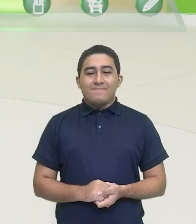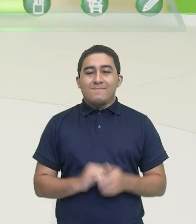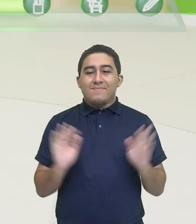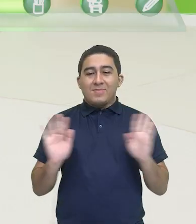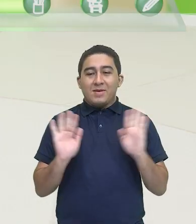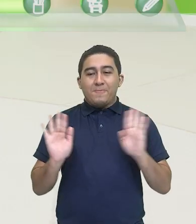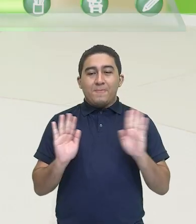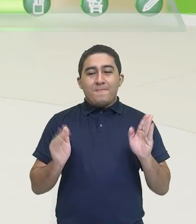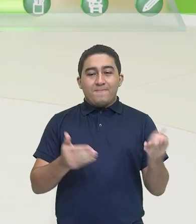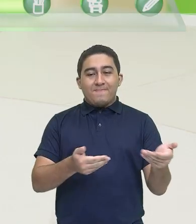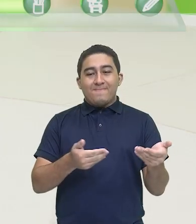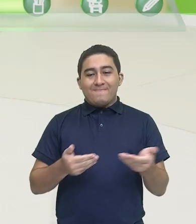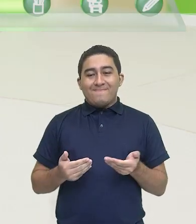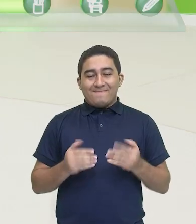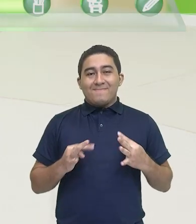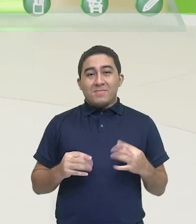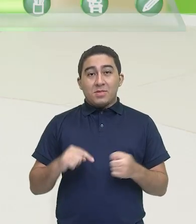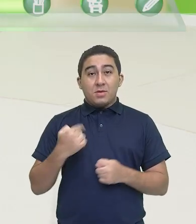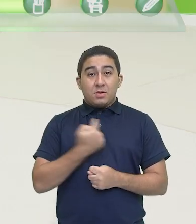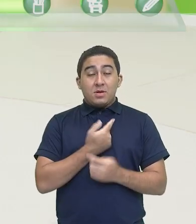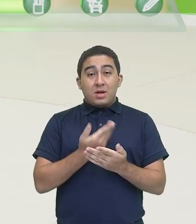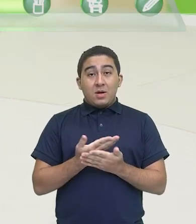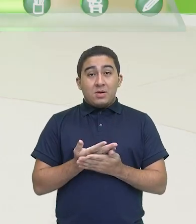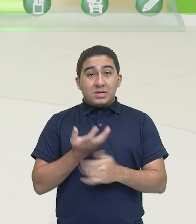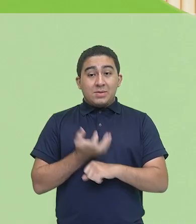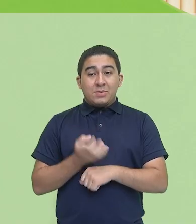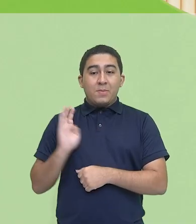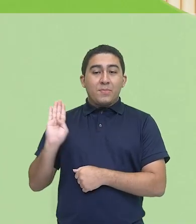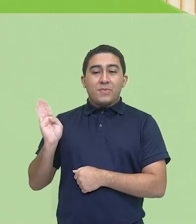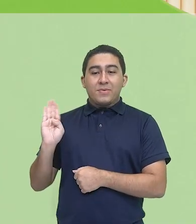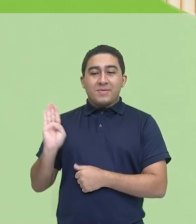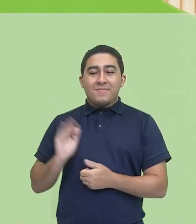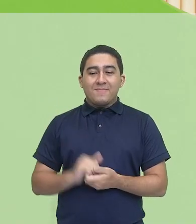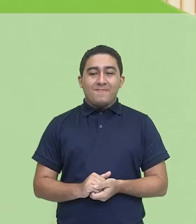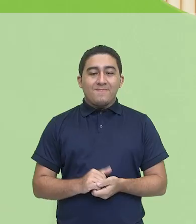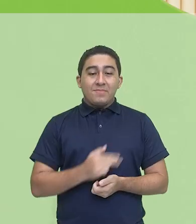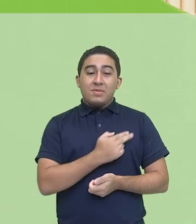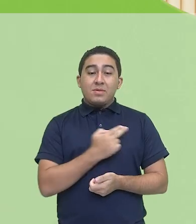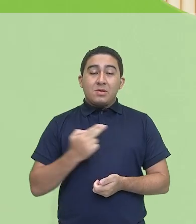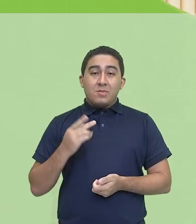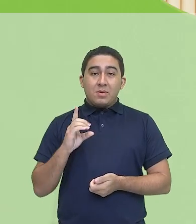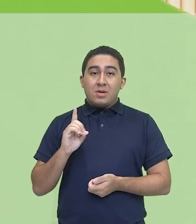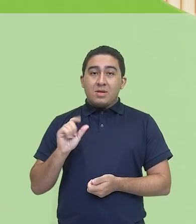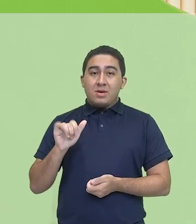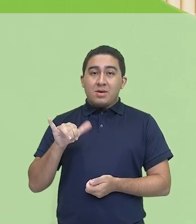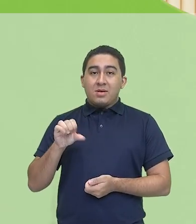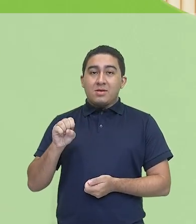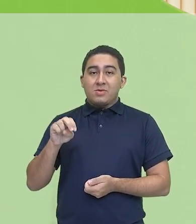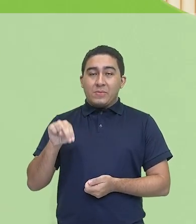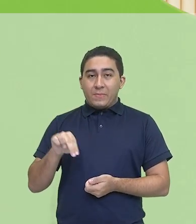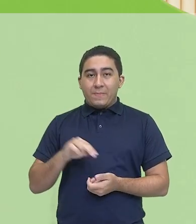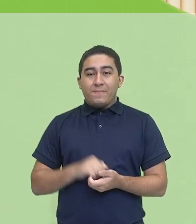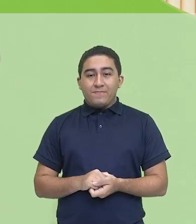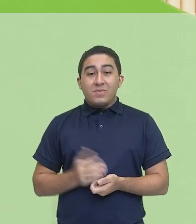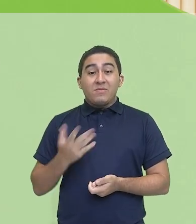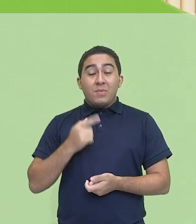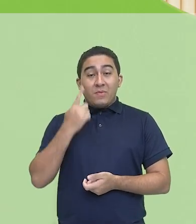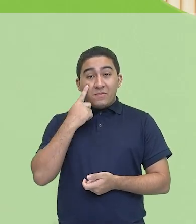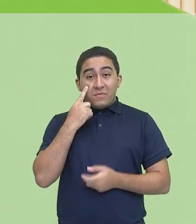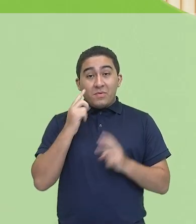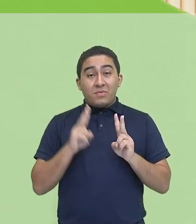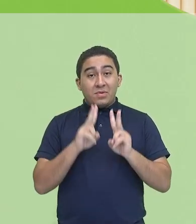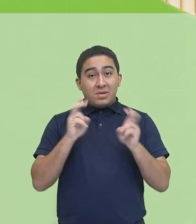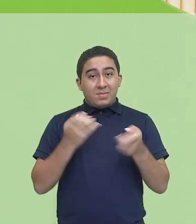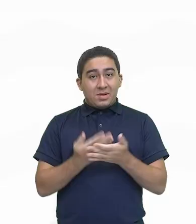Olá, sejam bem-vindos para a nossa aula de Biologia. Eu sou o professor Daison Jardim e vamos ver aí o que temos na